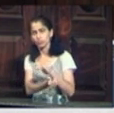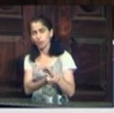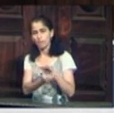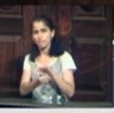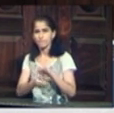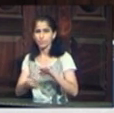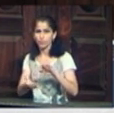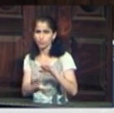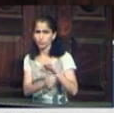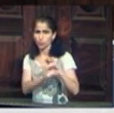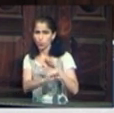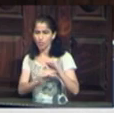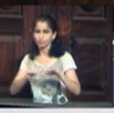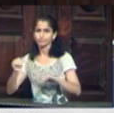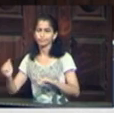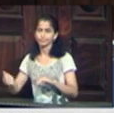para